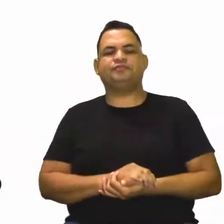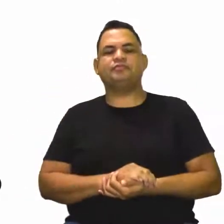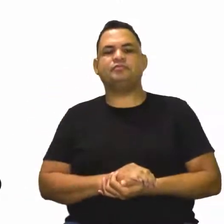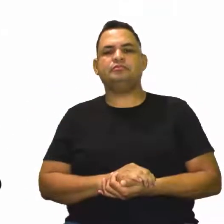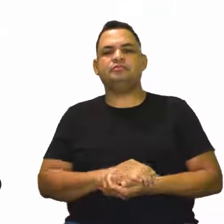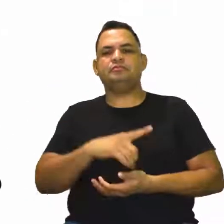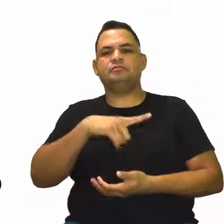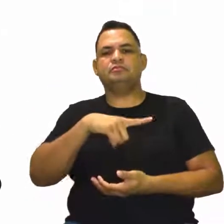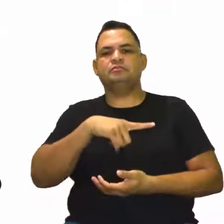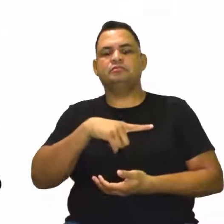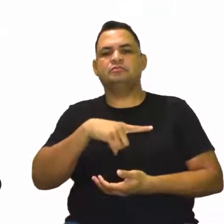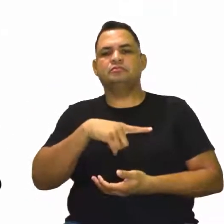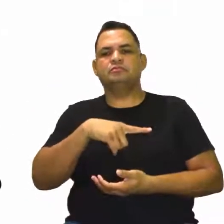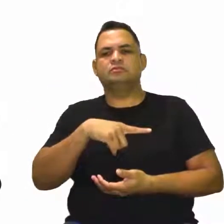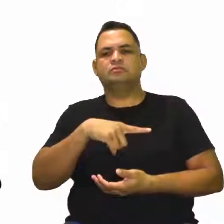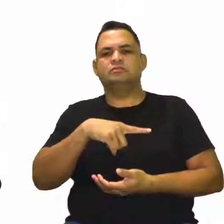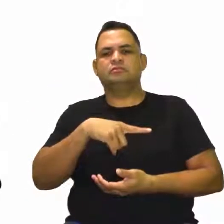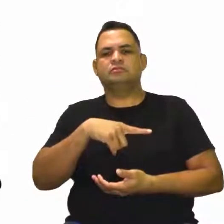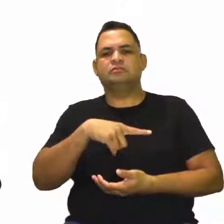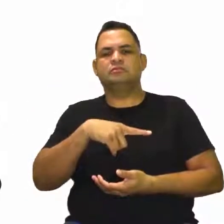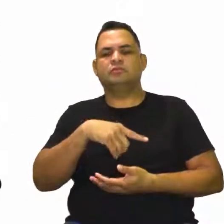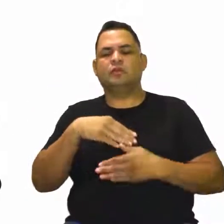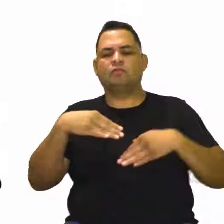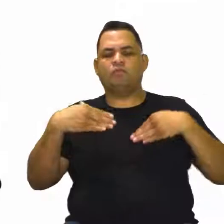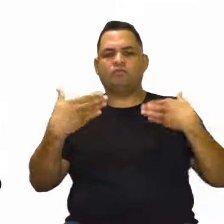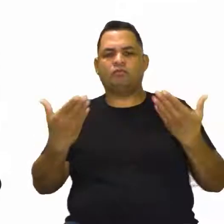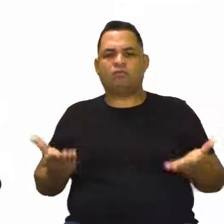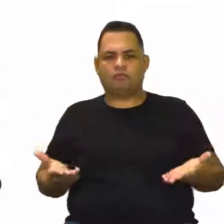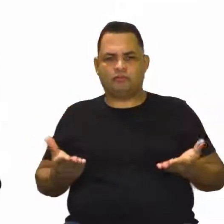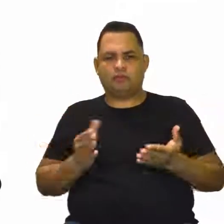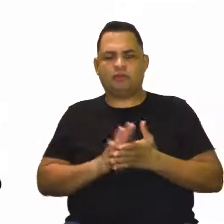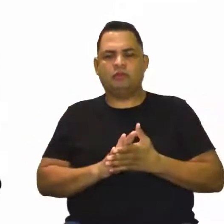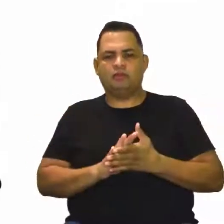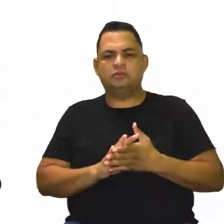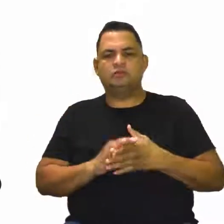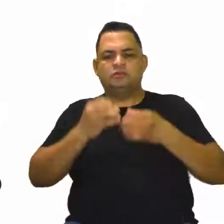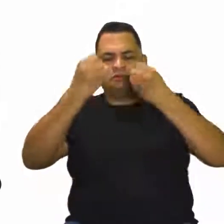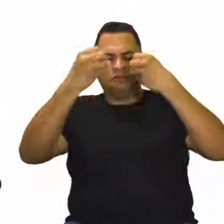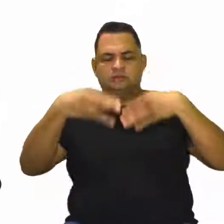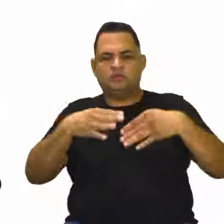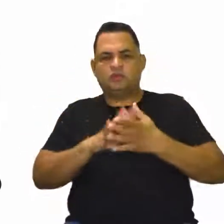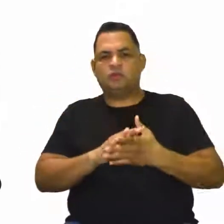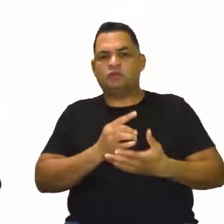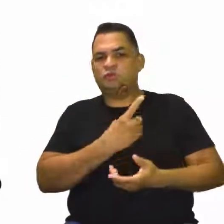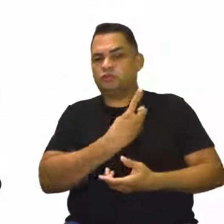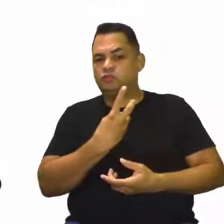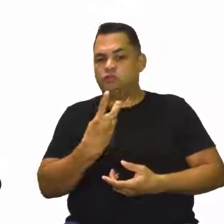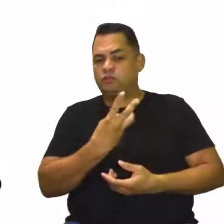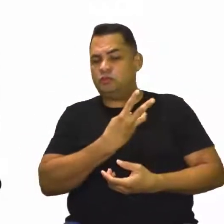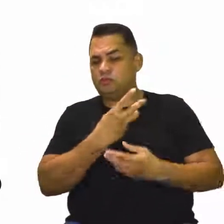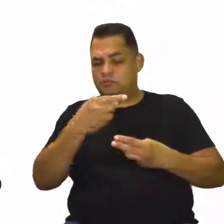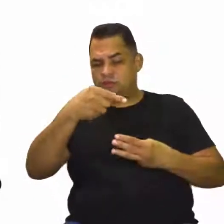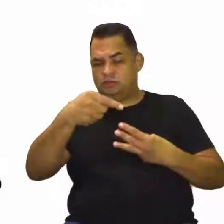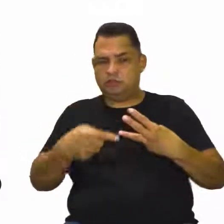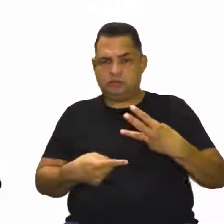E temos também aqui que quando a gente reforça, né, que quando uma dessas dimensões